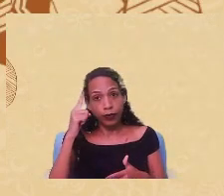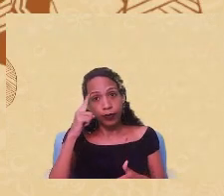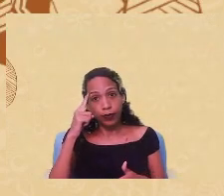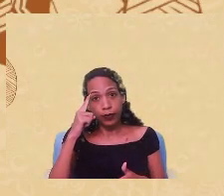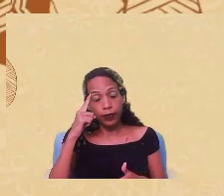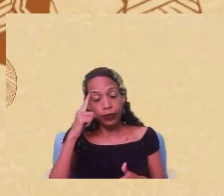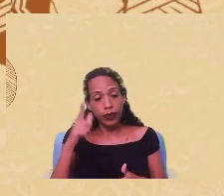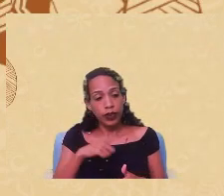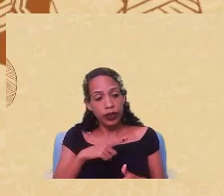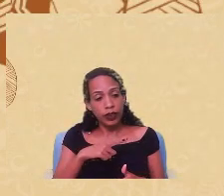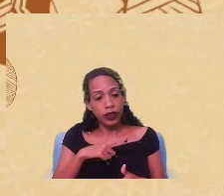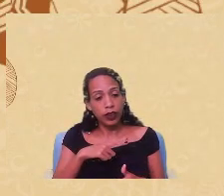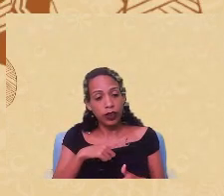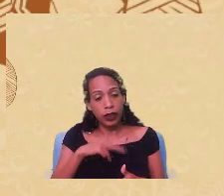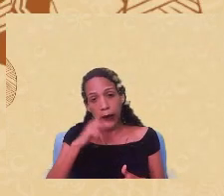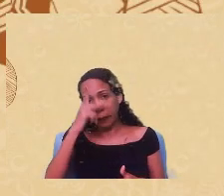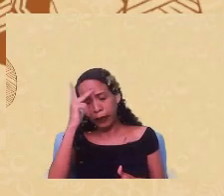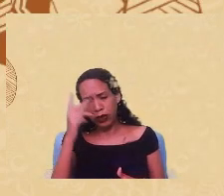pressuposto de que o ser humano é bom